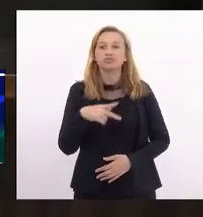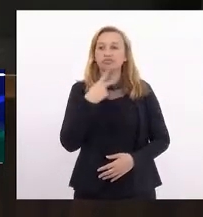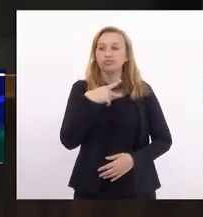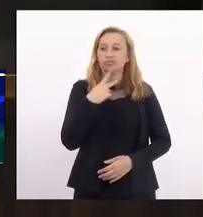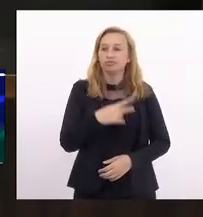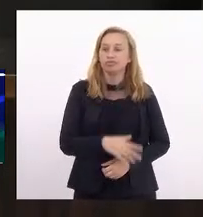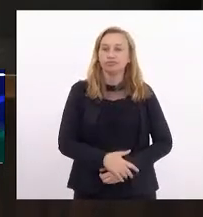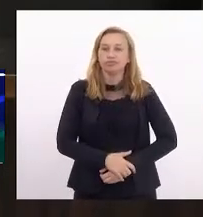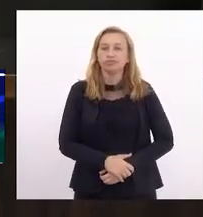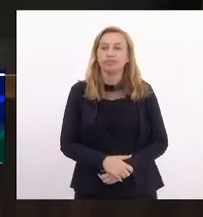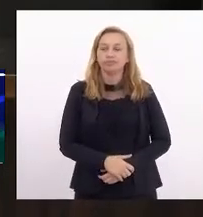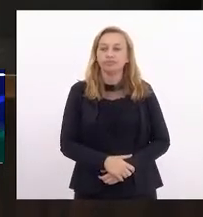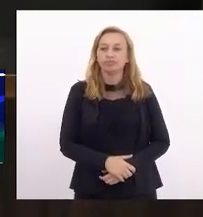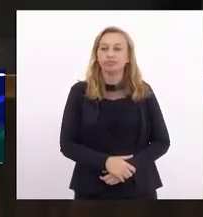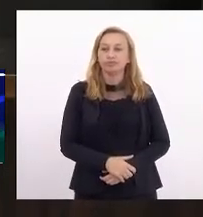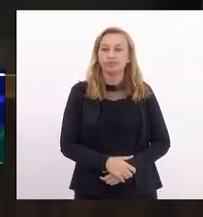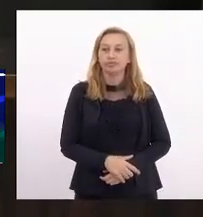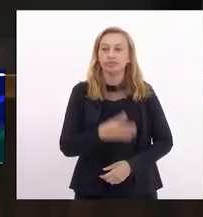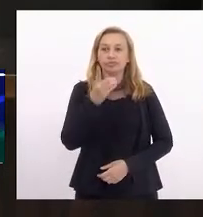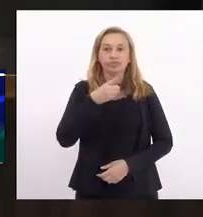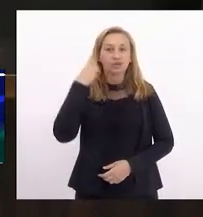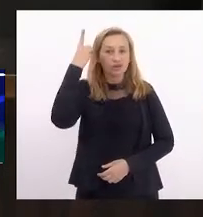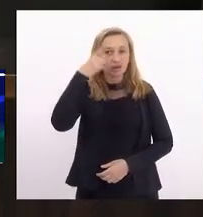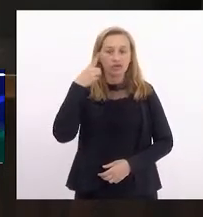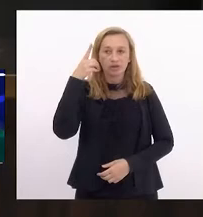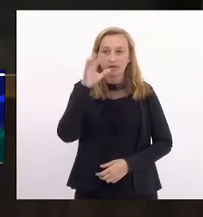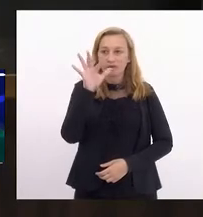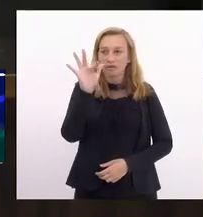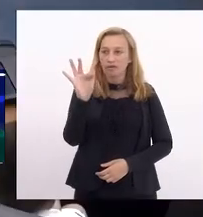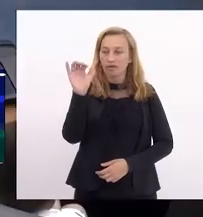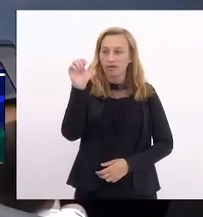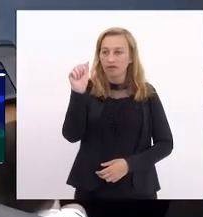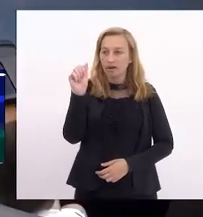palavra Deputado Fábio Silva